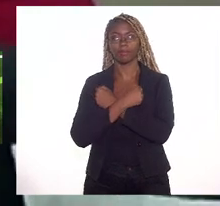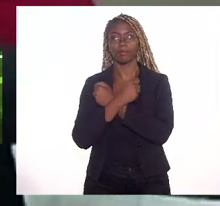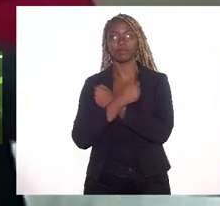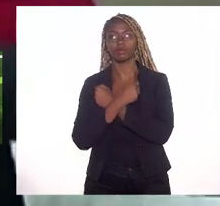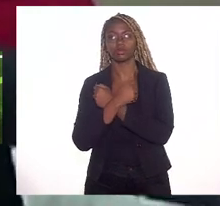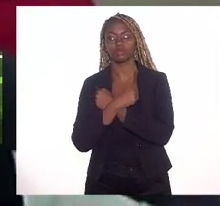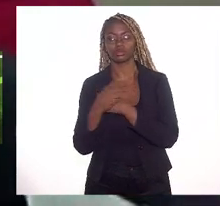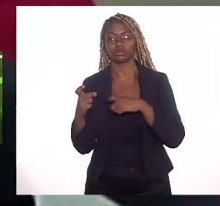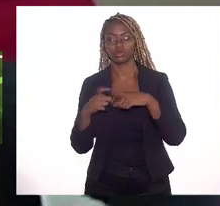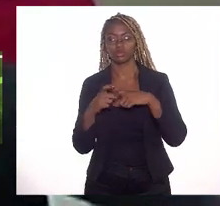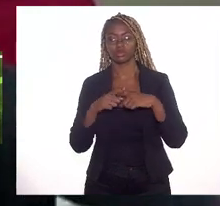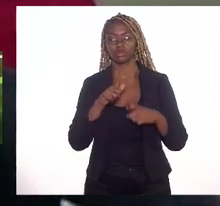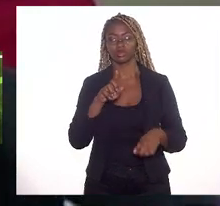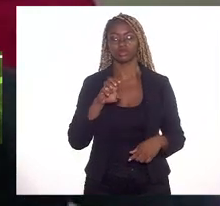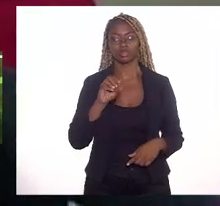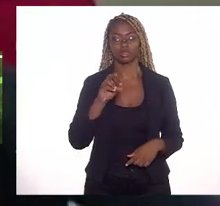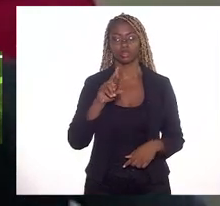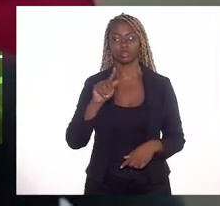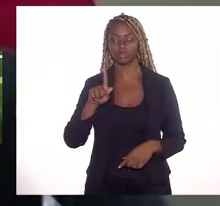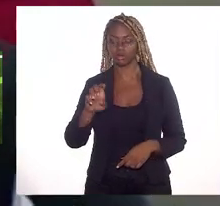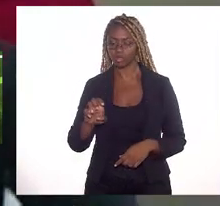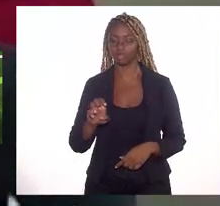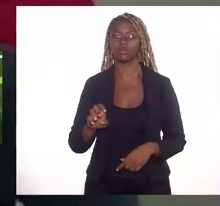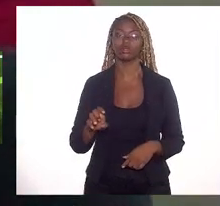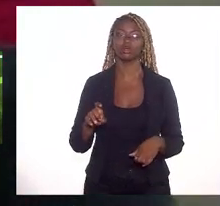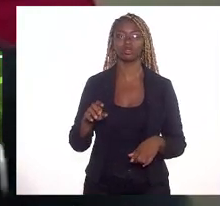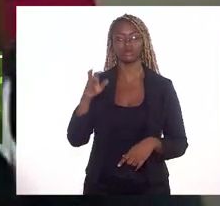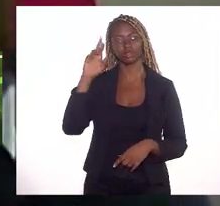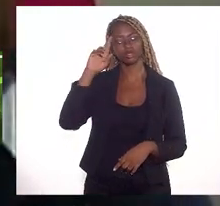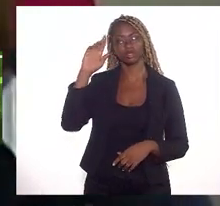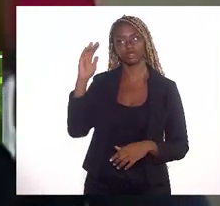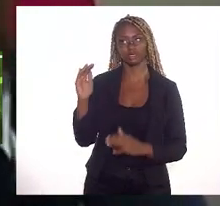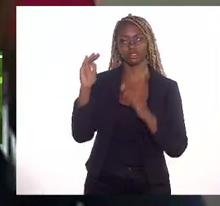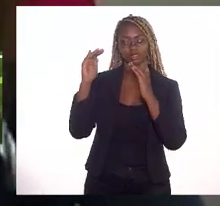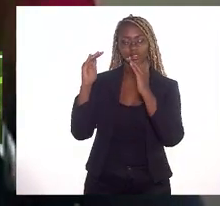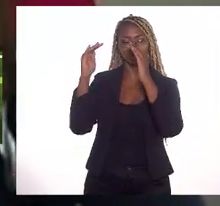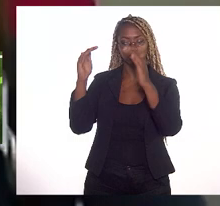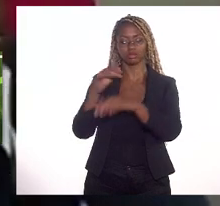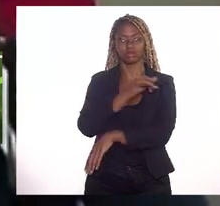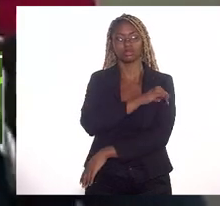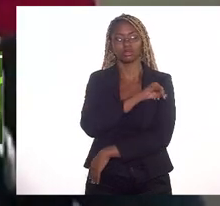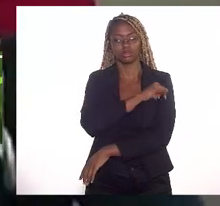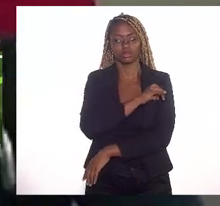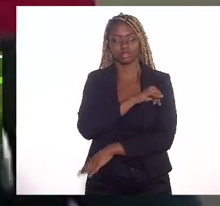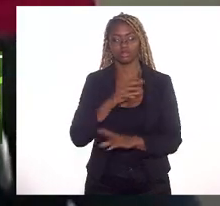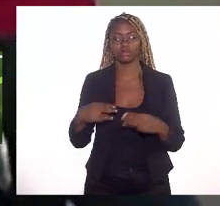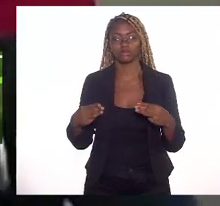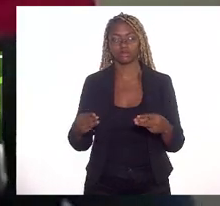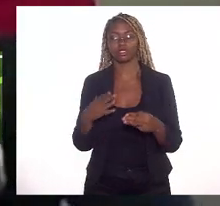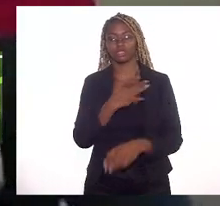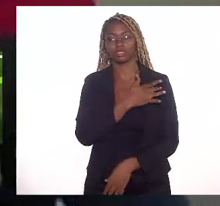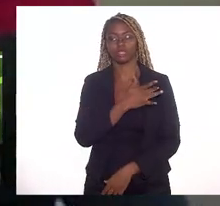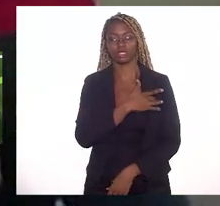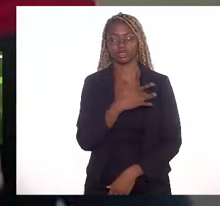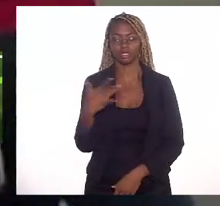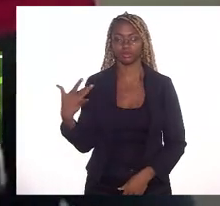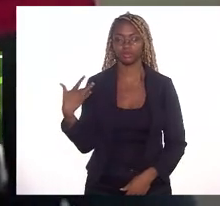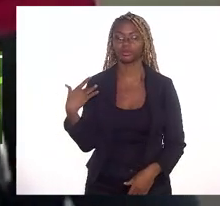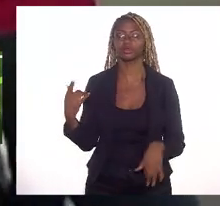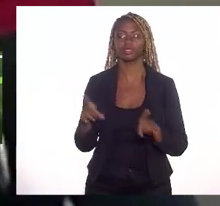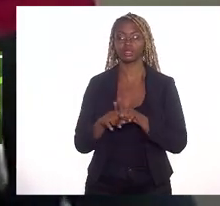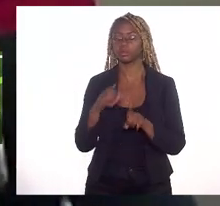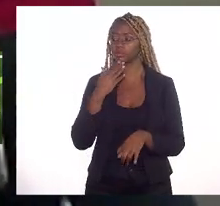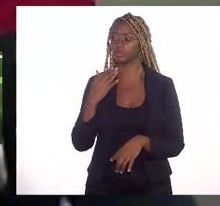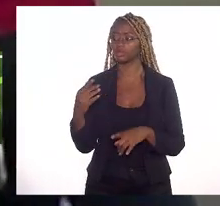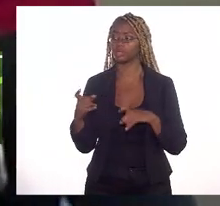ao Dr. Jorge da Silva de Velho, que é o superintendente do Rio, do Ministério da Saúde, pedir ao Dr.